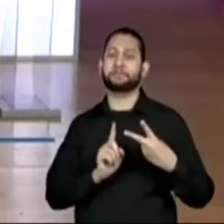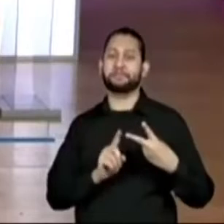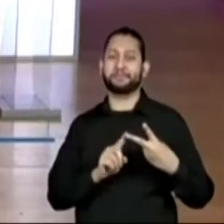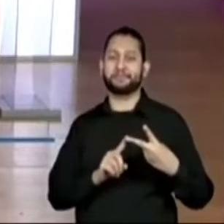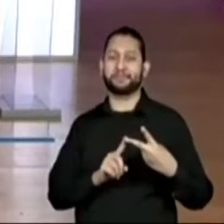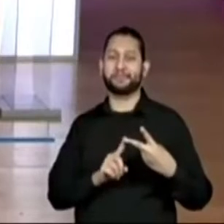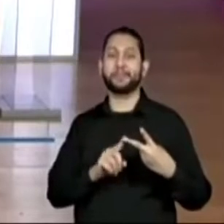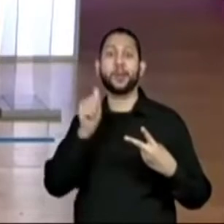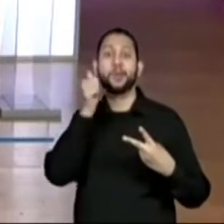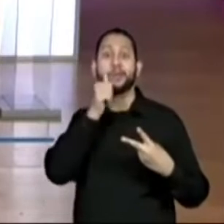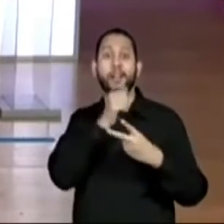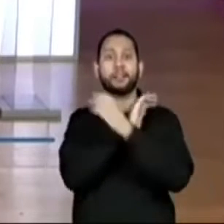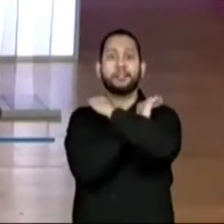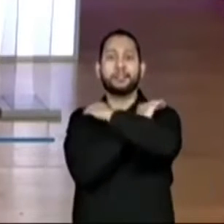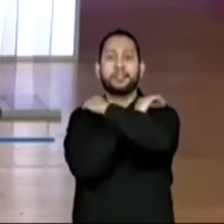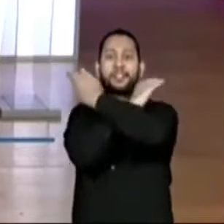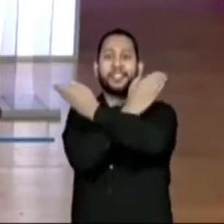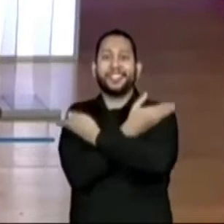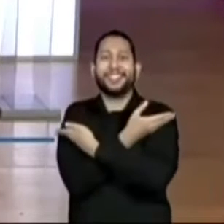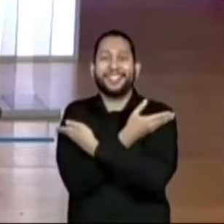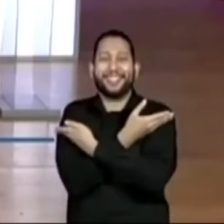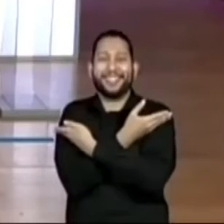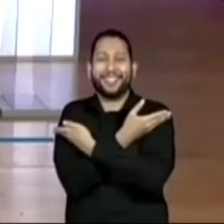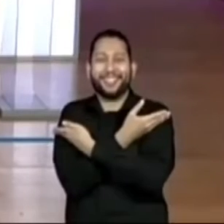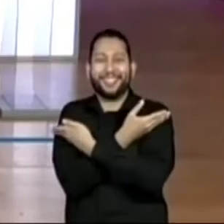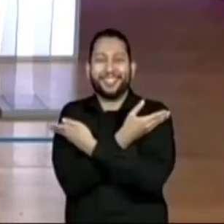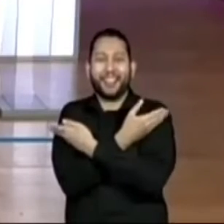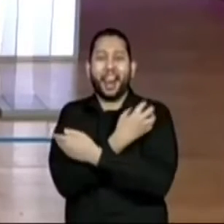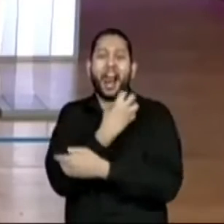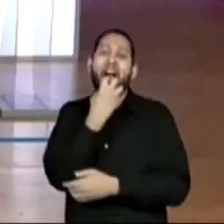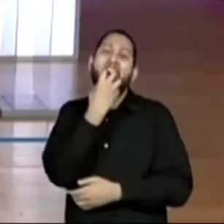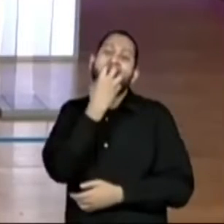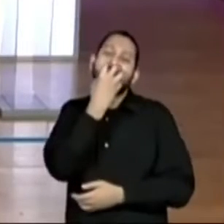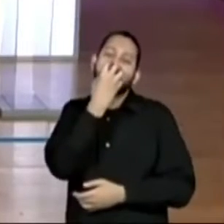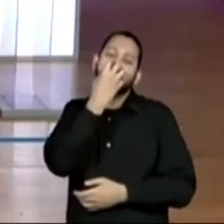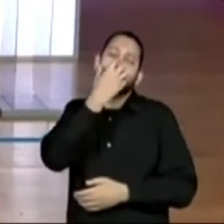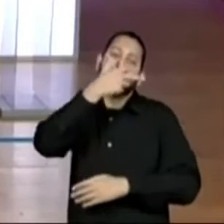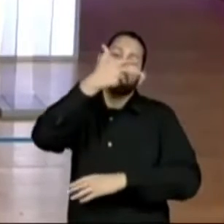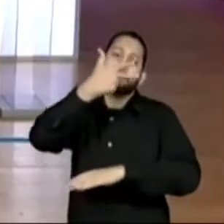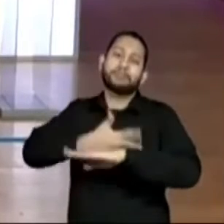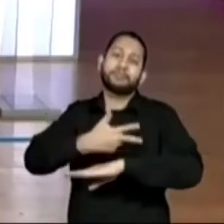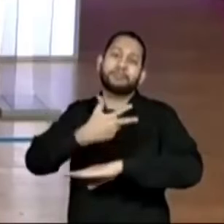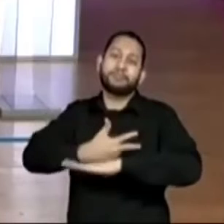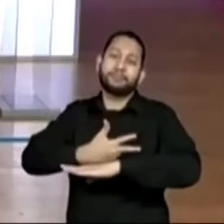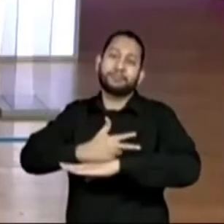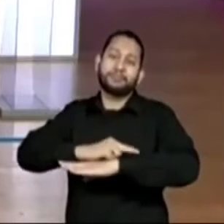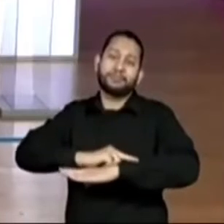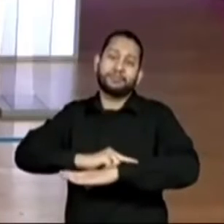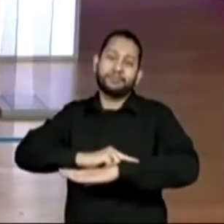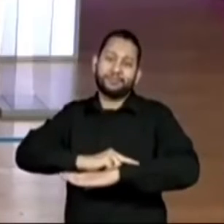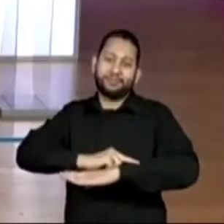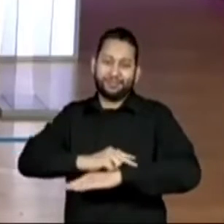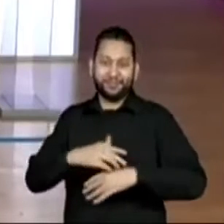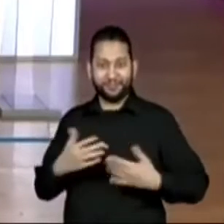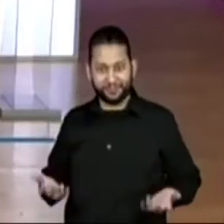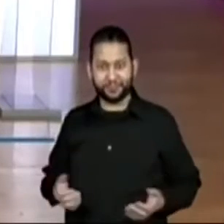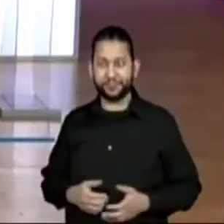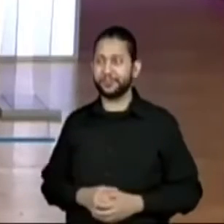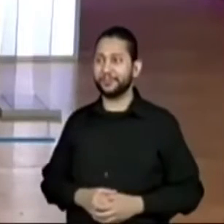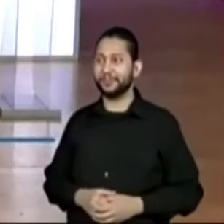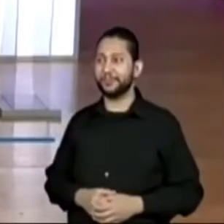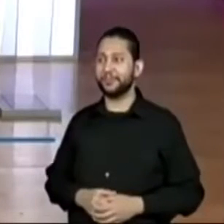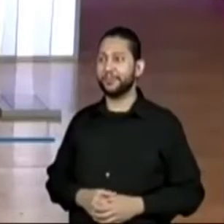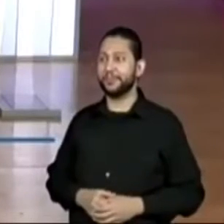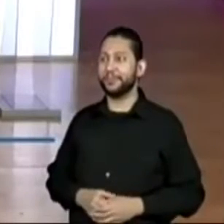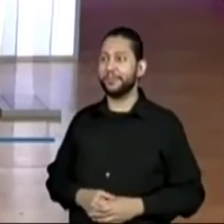conhecem todas as cores possíveis, né? Porque na outra sequência a gente perguntou sobre contos e eles falaram de vários chapeuzinhos